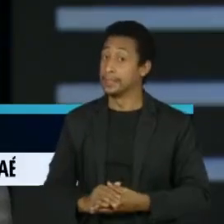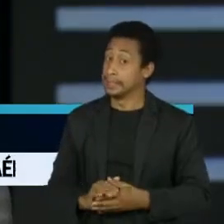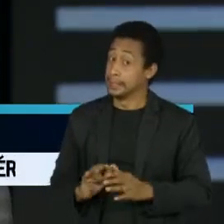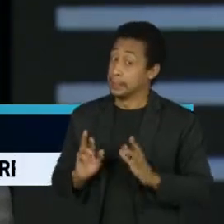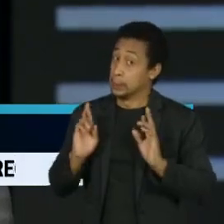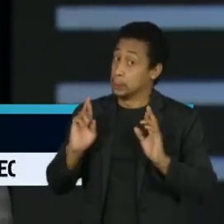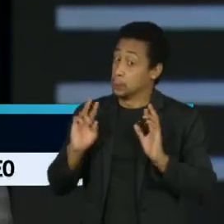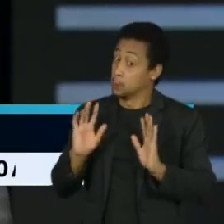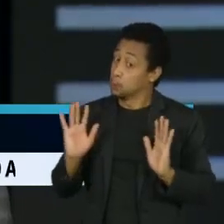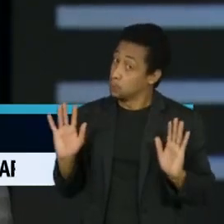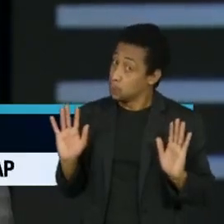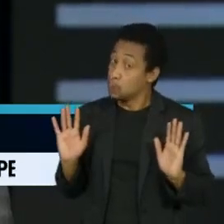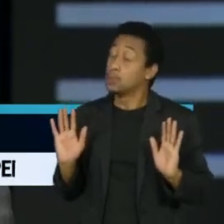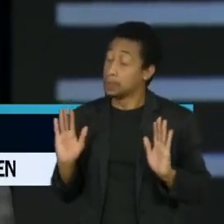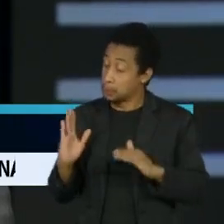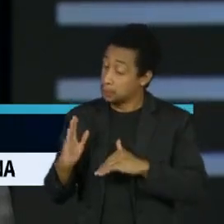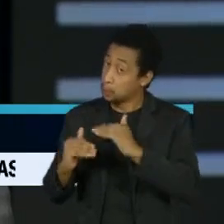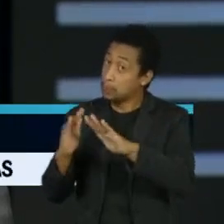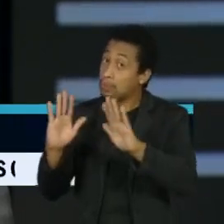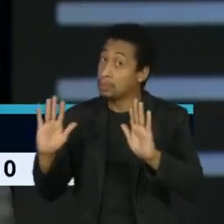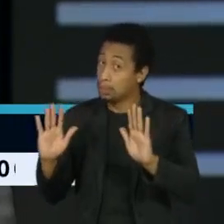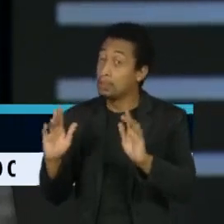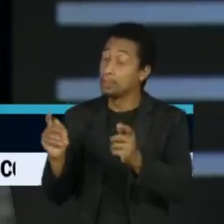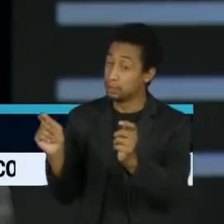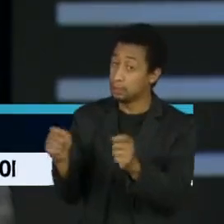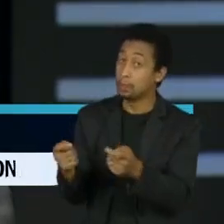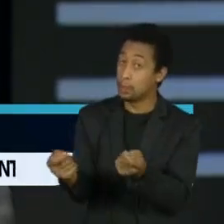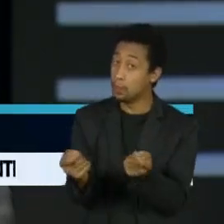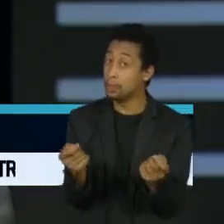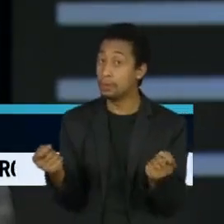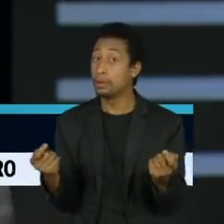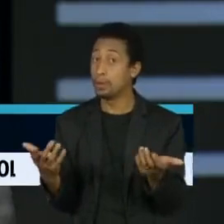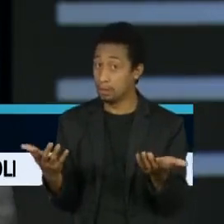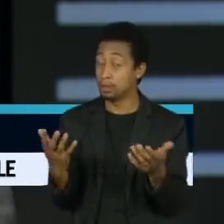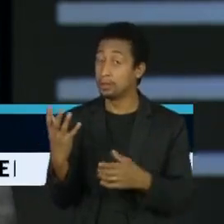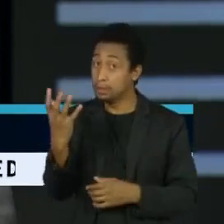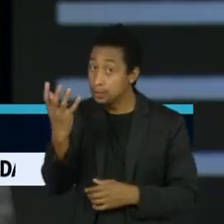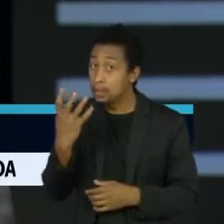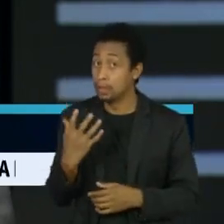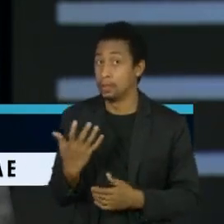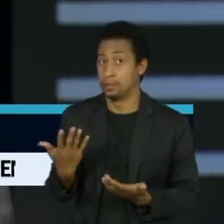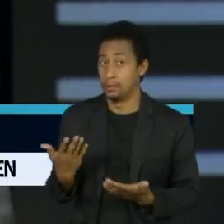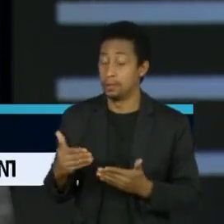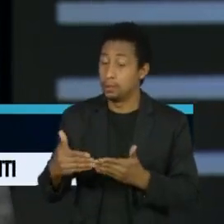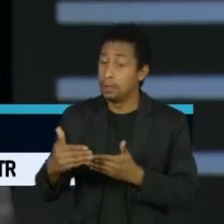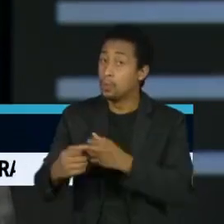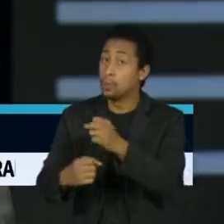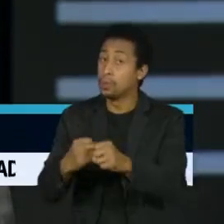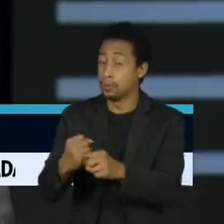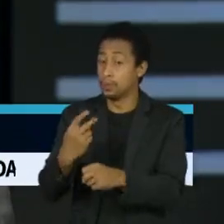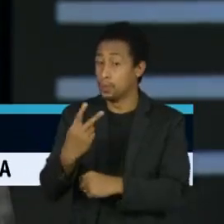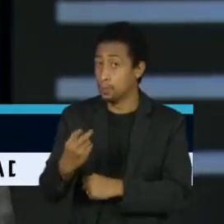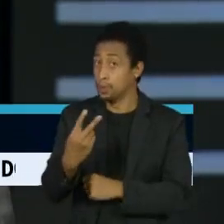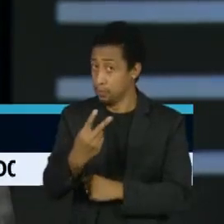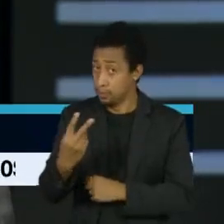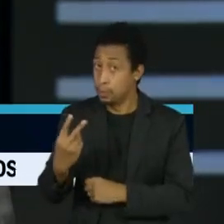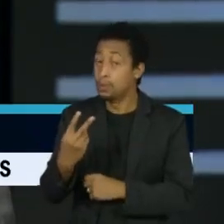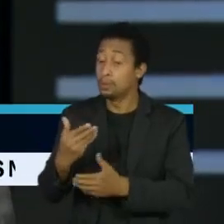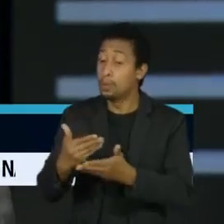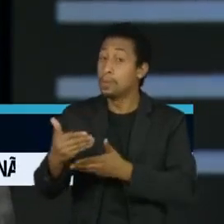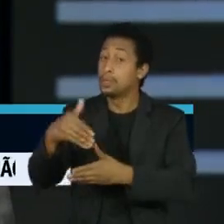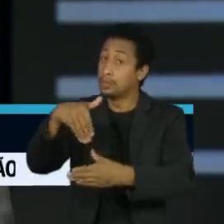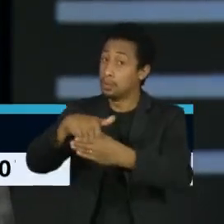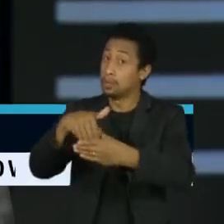não temos mecanismos para controlar preciso controlar isso é muito sério Favor entrar em ano eleitoral em ano eleitoral o